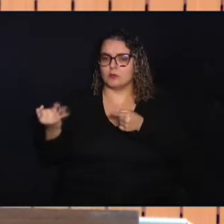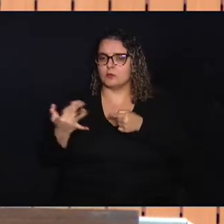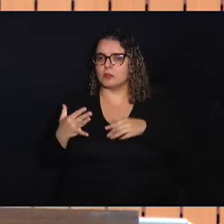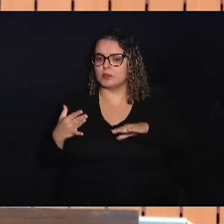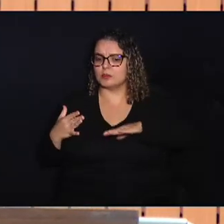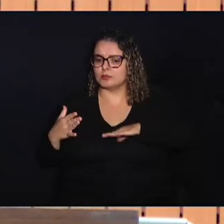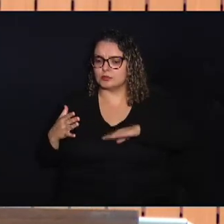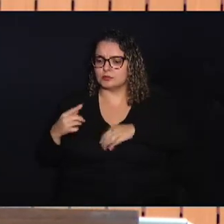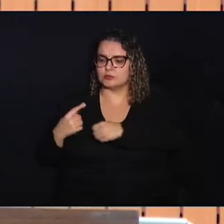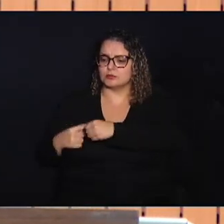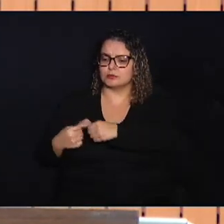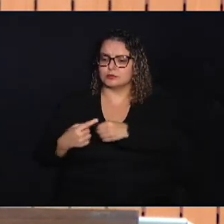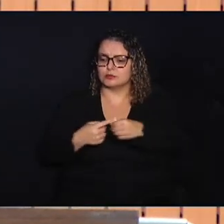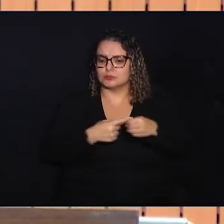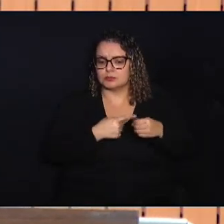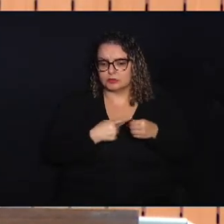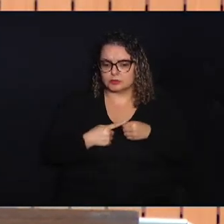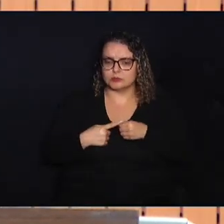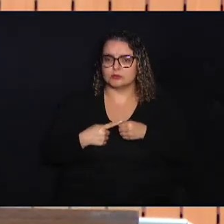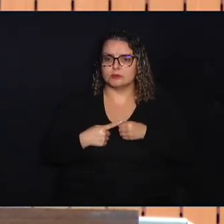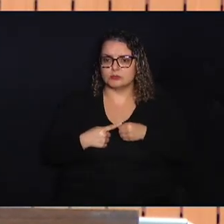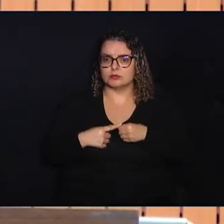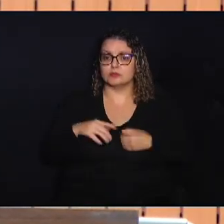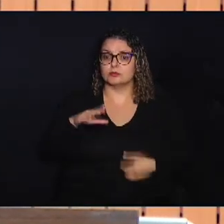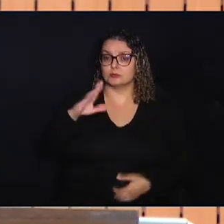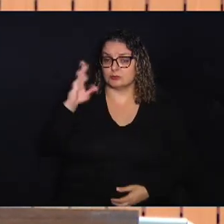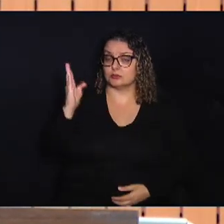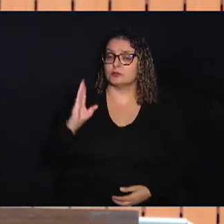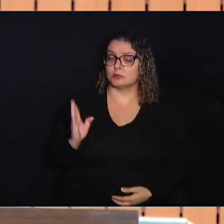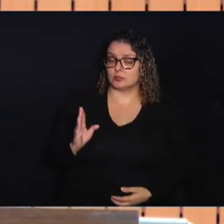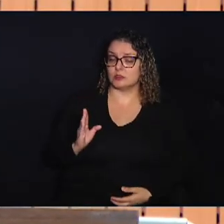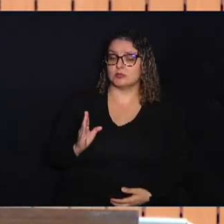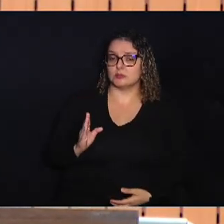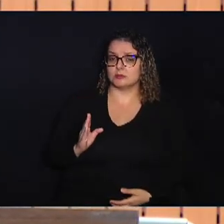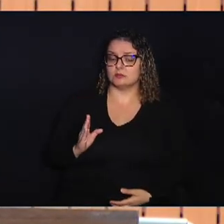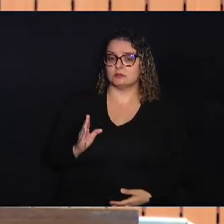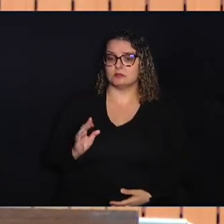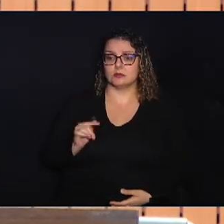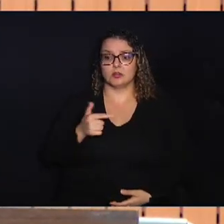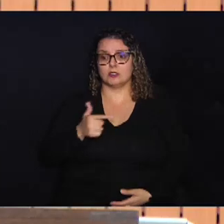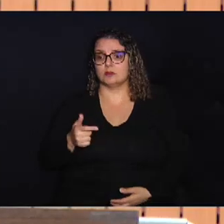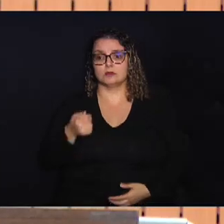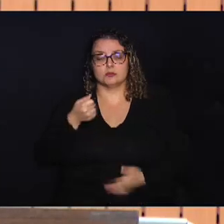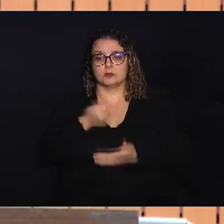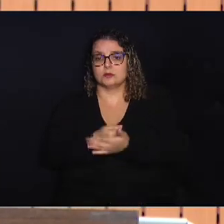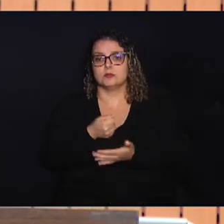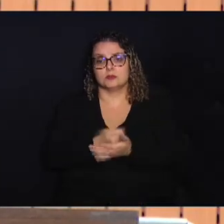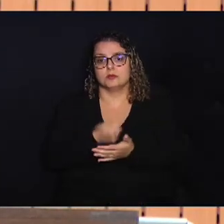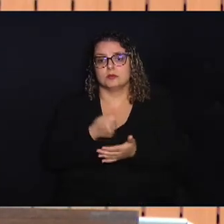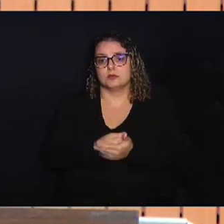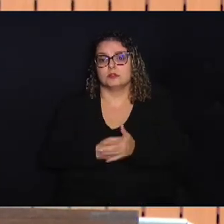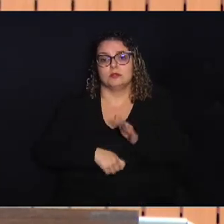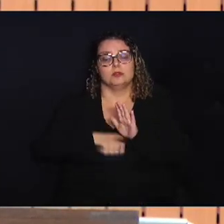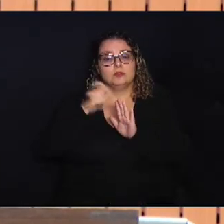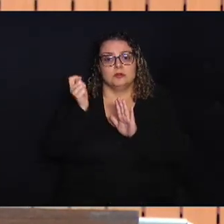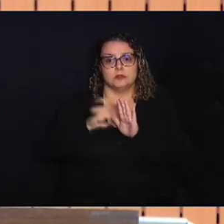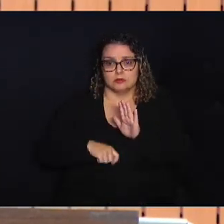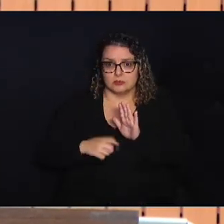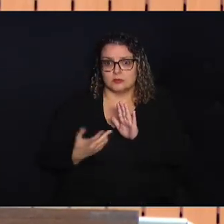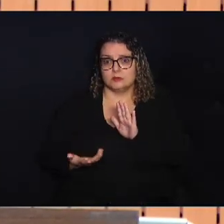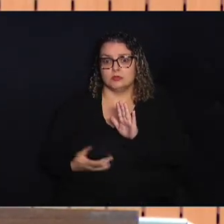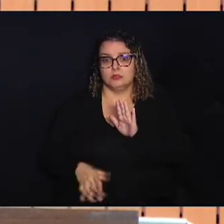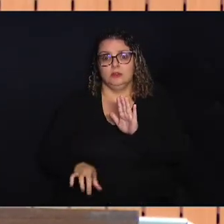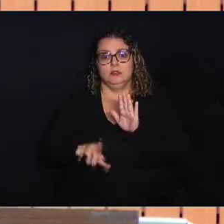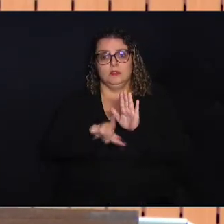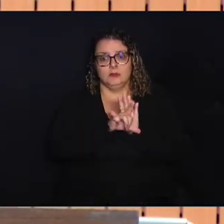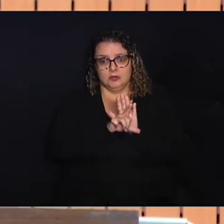no Brasil ainda não têm garantido a execução de uma